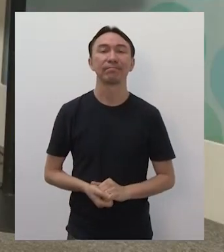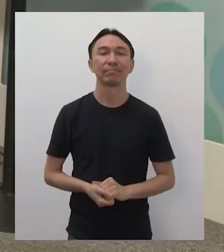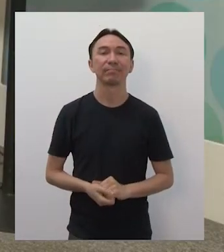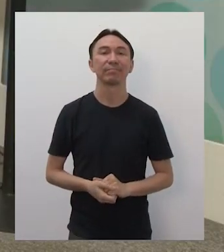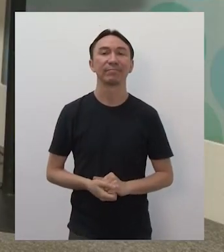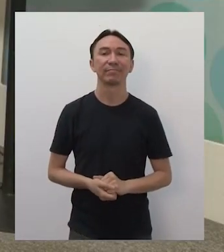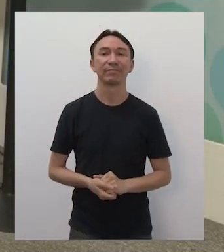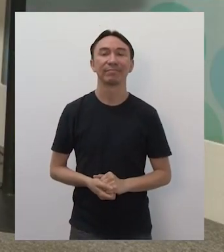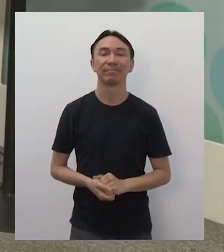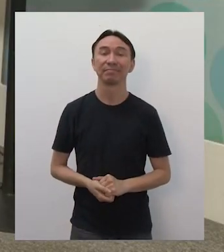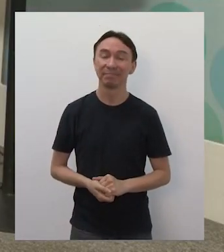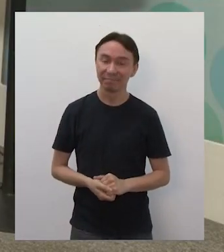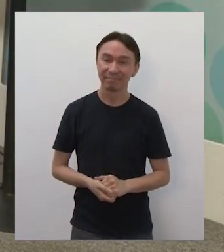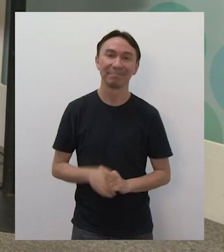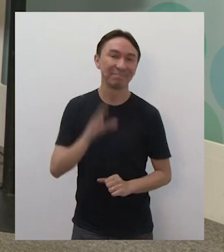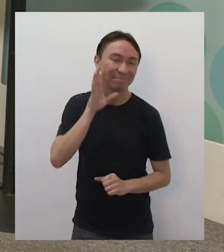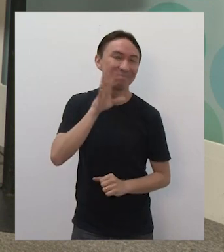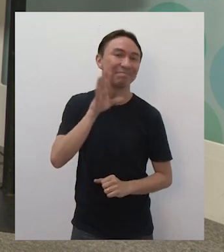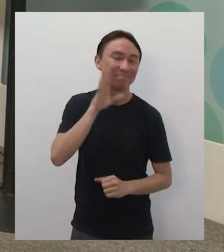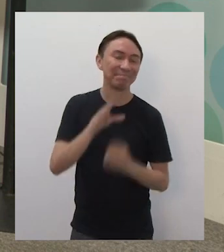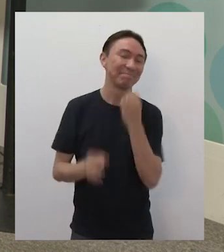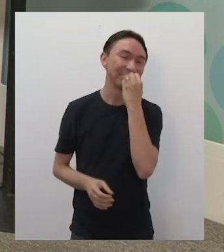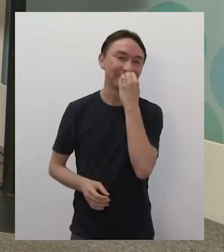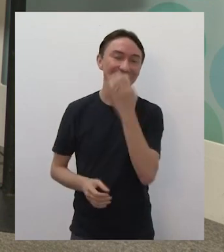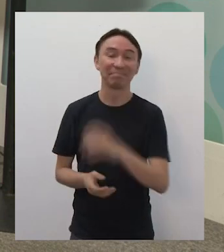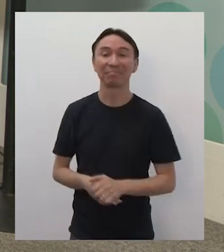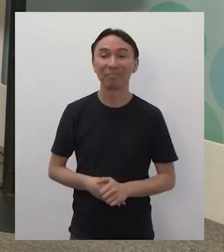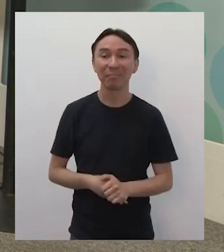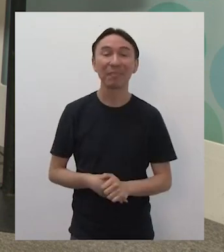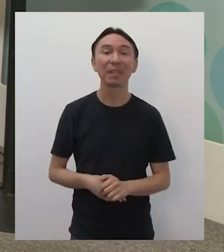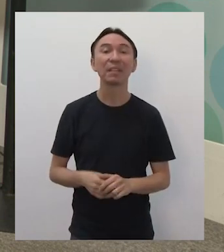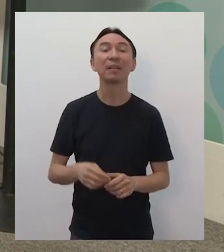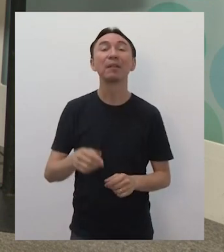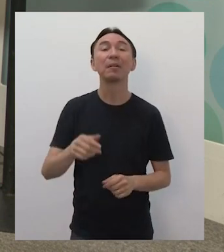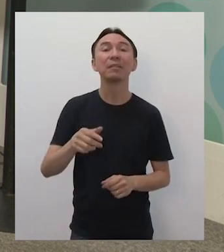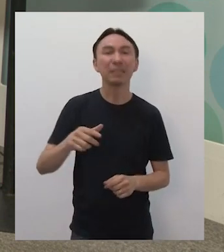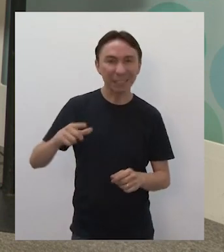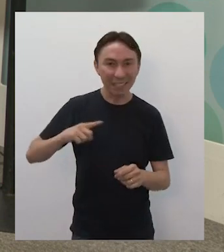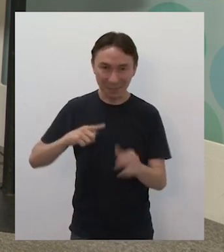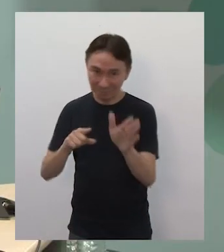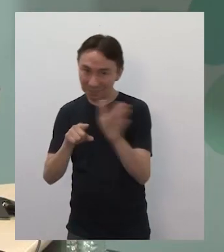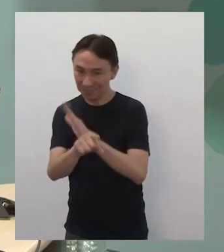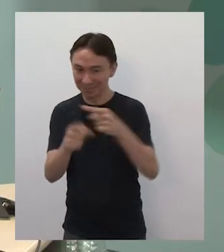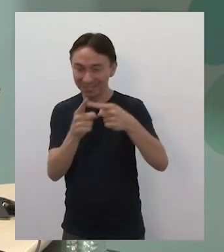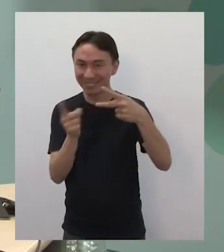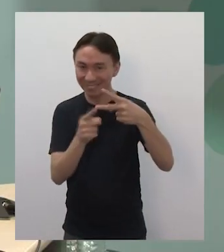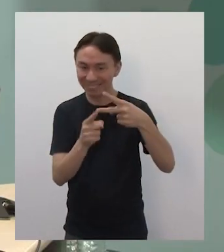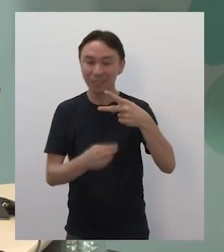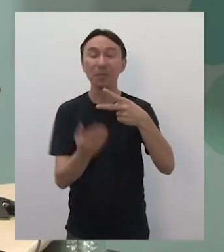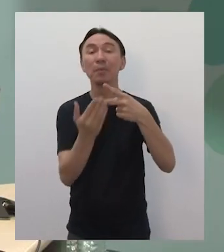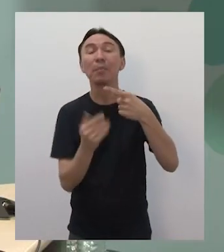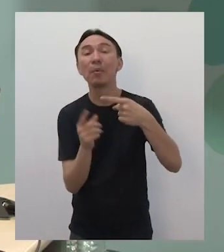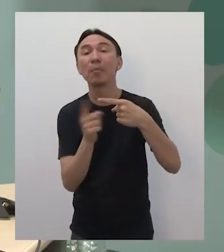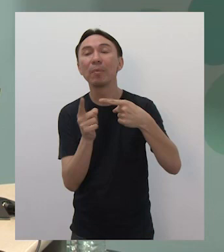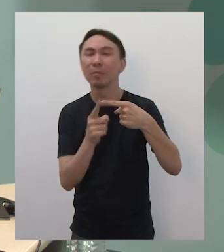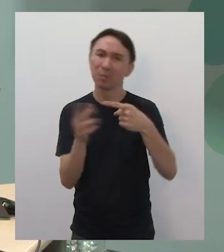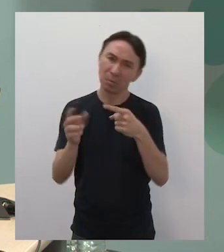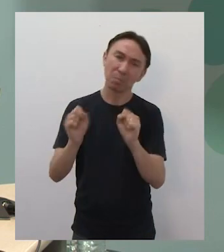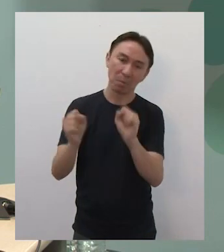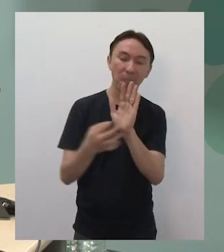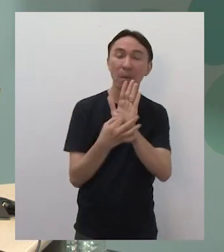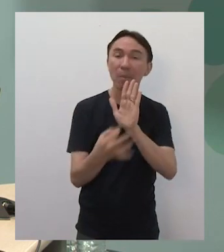Muito bacana também, Malu. Eu vou voltar aqui, né, que eu falei que tinha duas perguntinhas, né? Então, uma eu gostaria que você pudesse comentar um